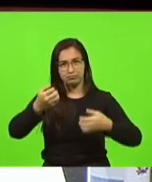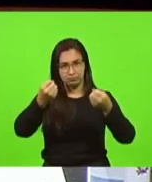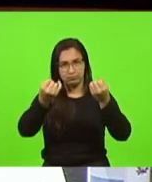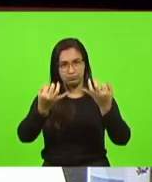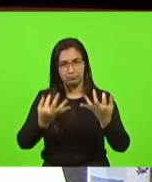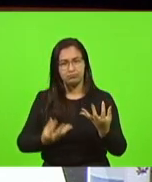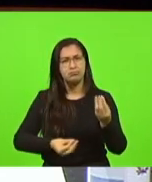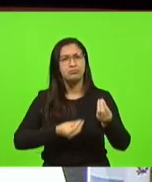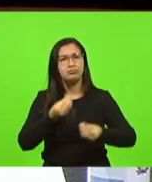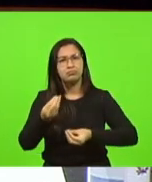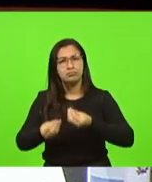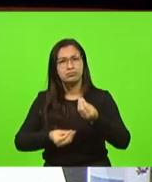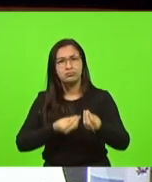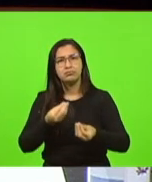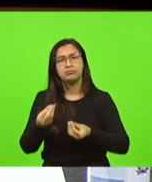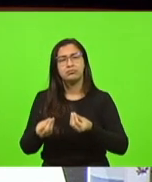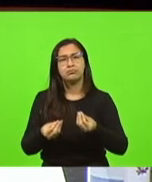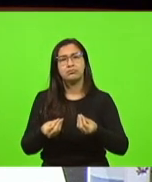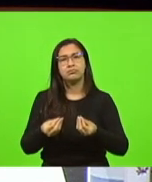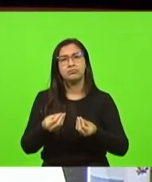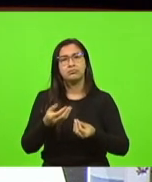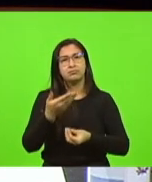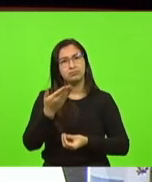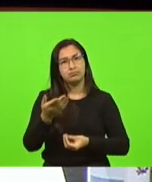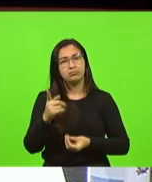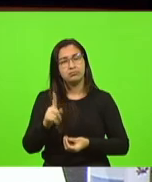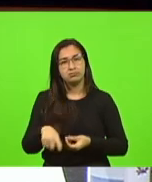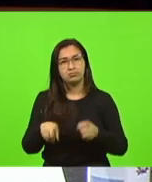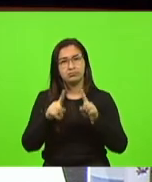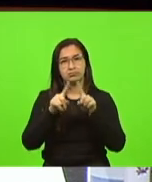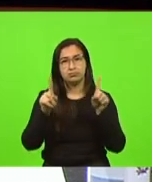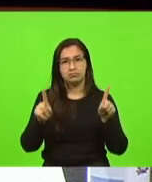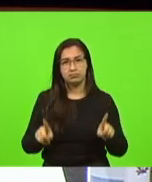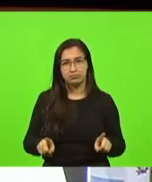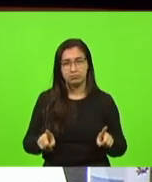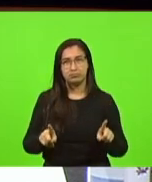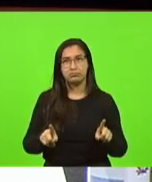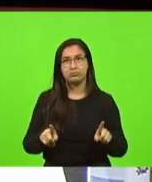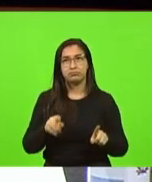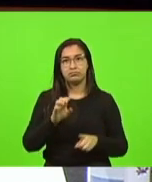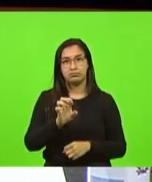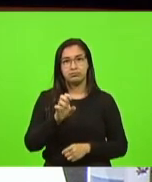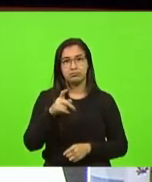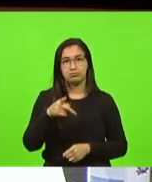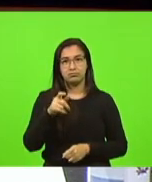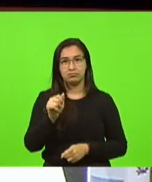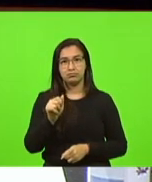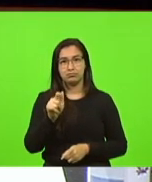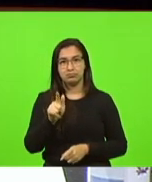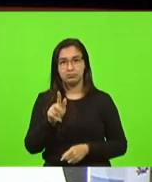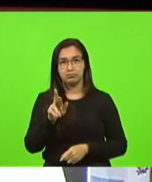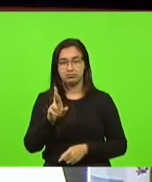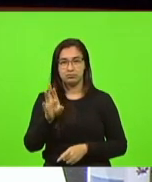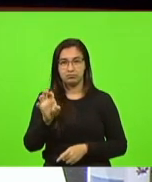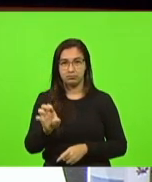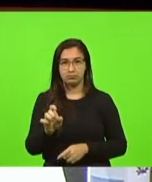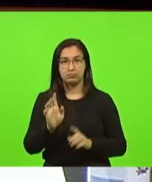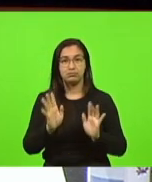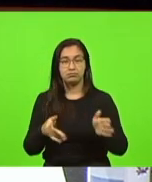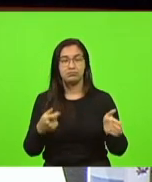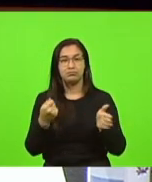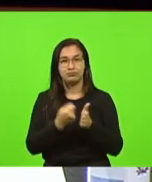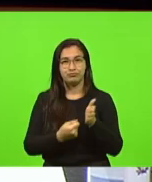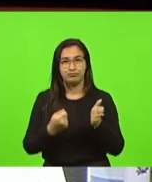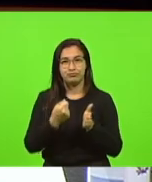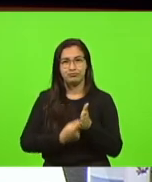agrônomo, como servidor da IPAGRE, é alguém que milita já há muitos